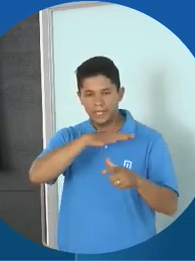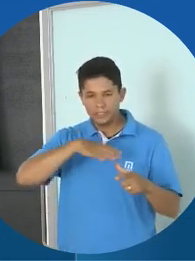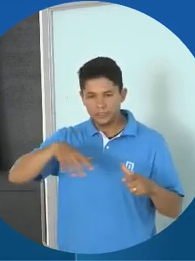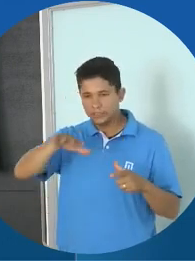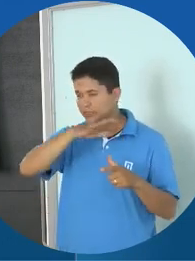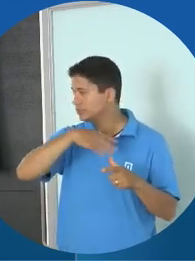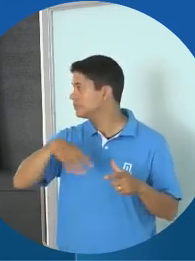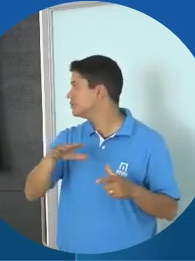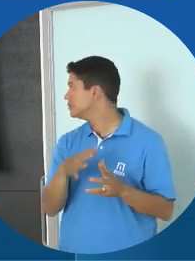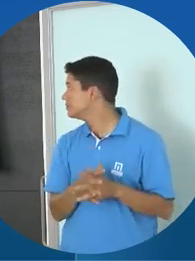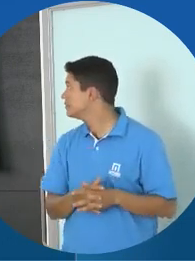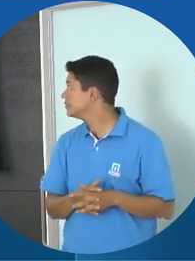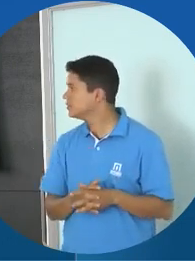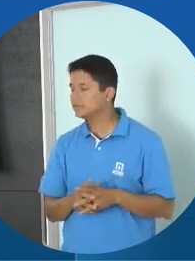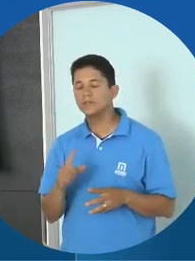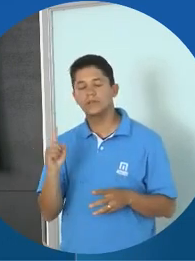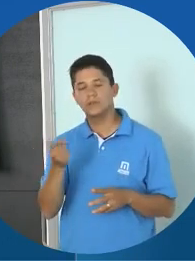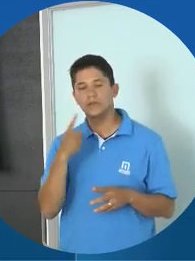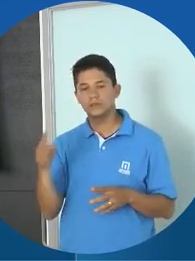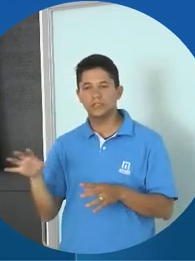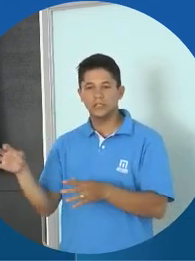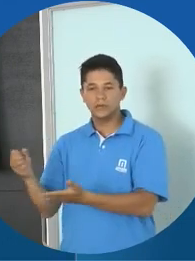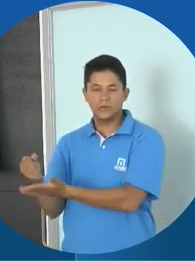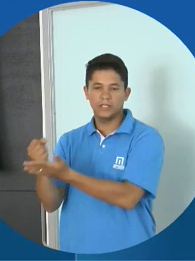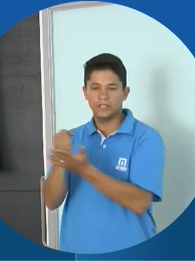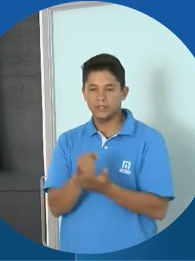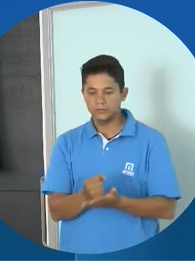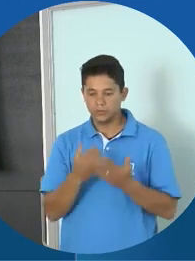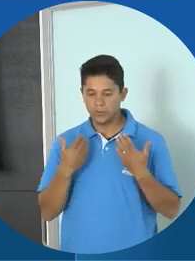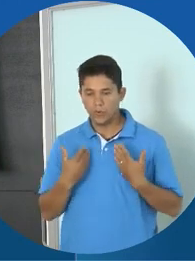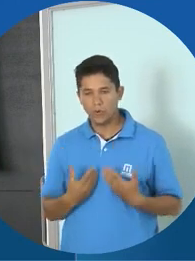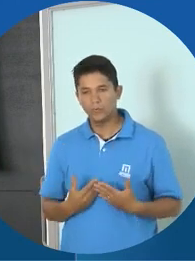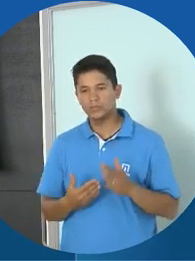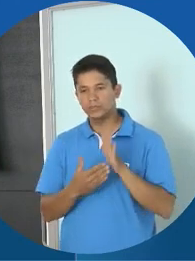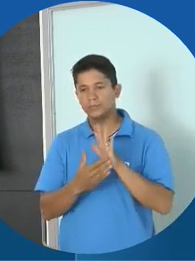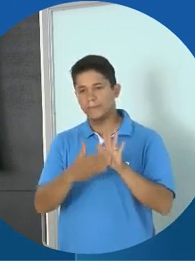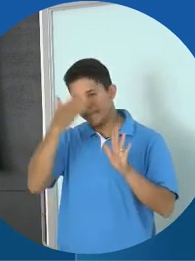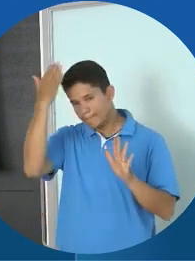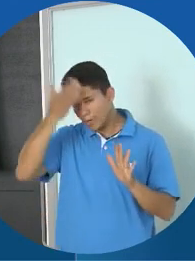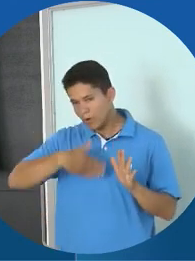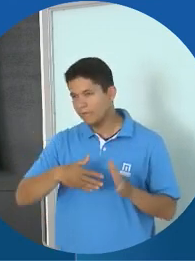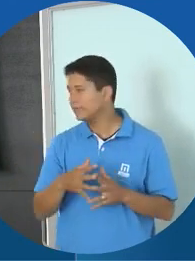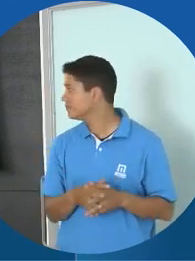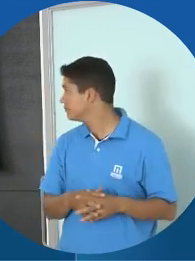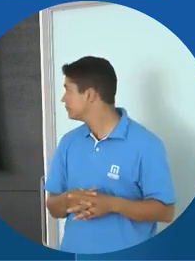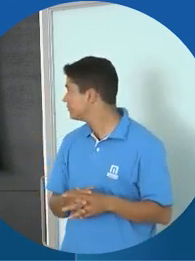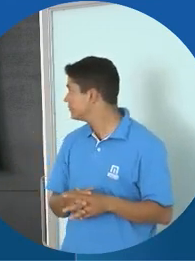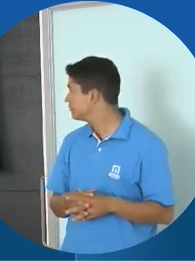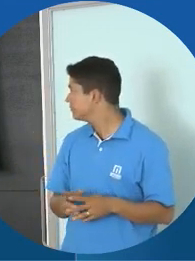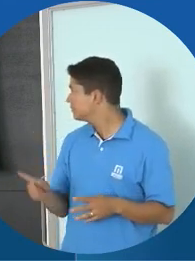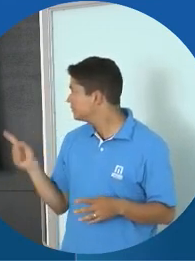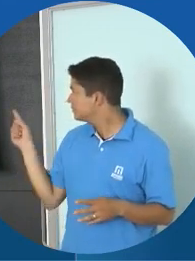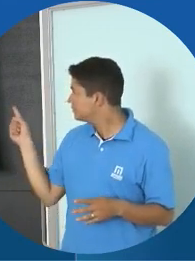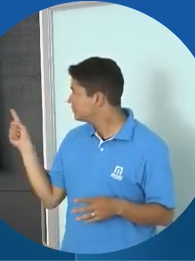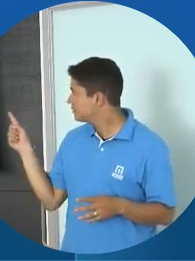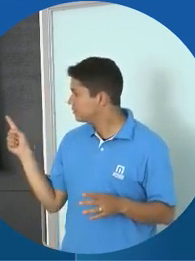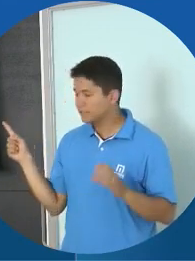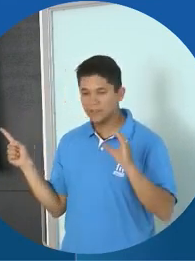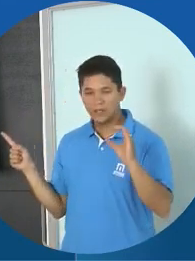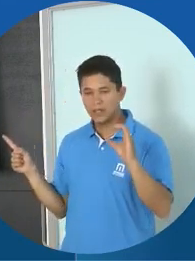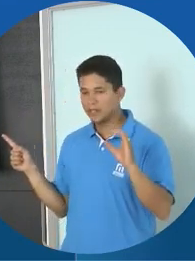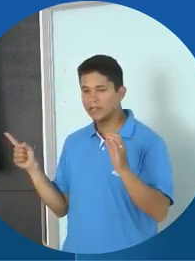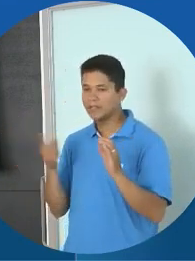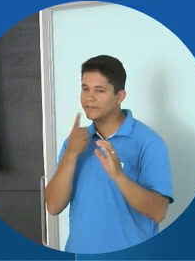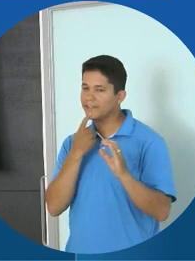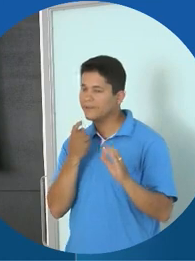em função dessa resina, nós coletamos corpos de prova das regiões lindeiras aqui, do ponto de injeção central e